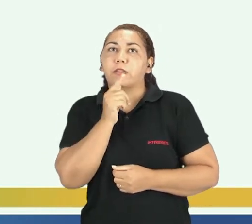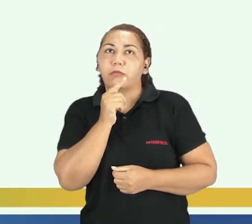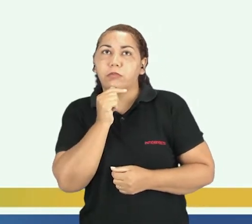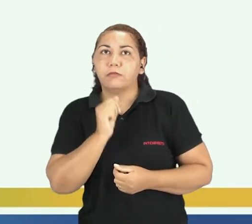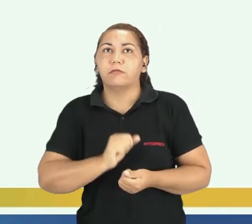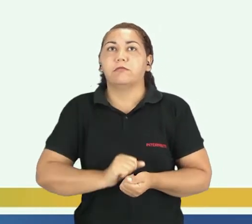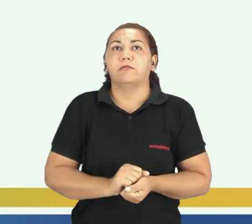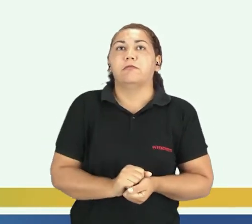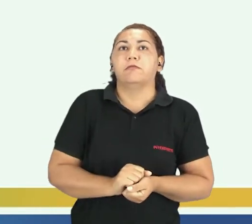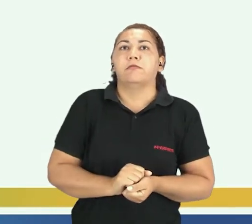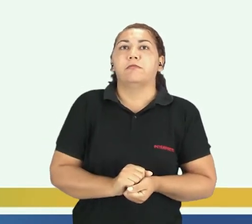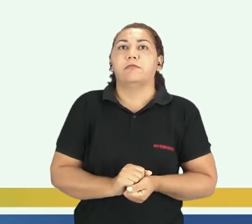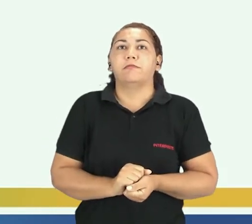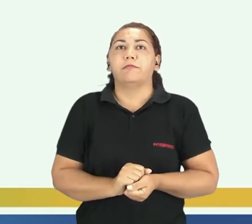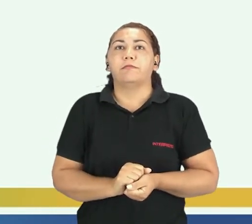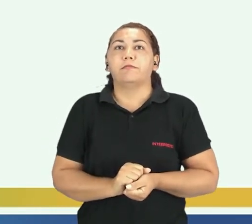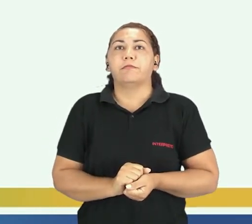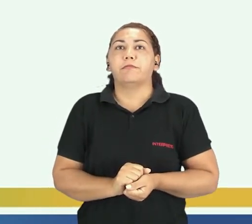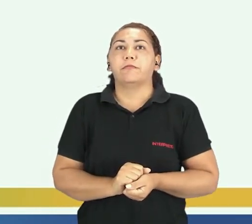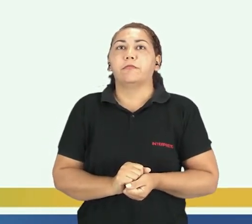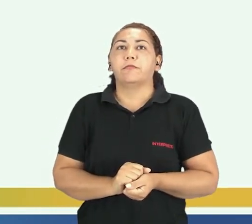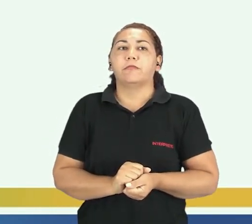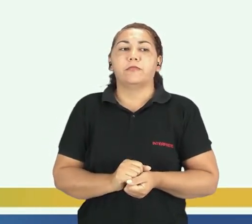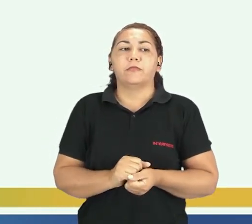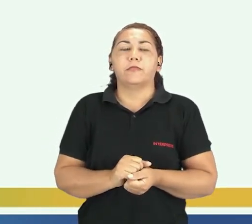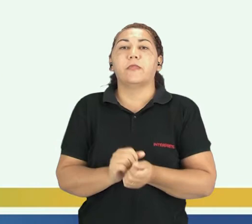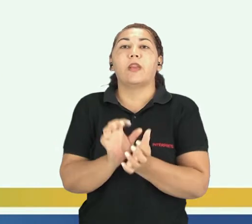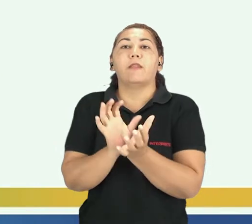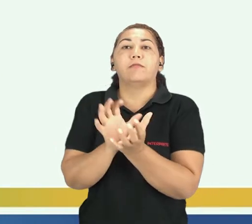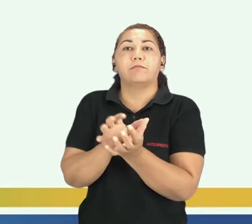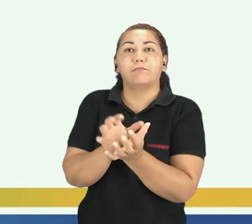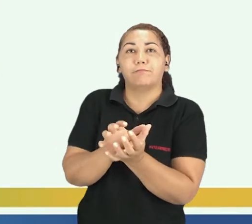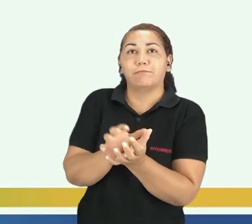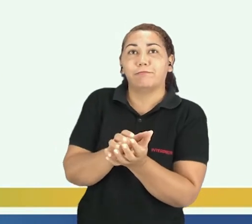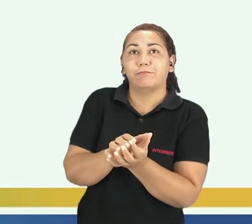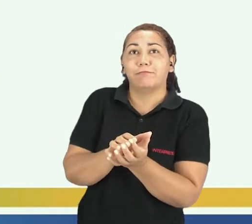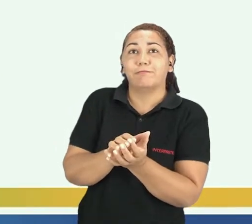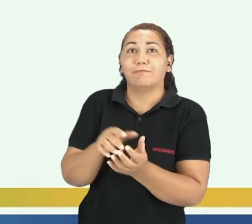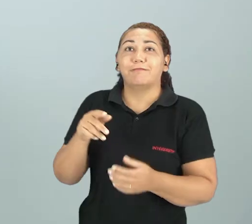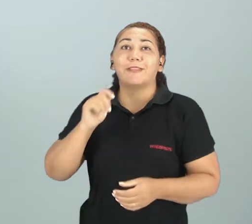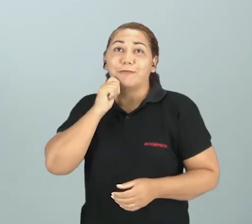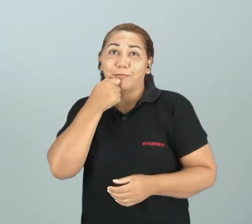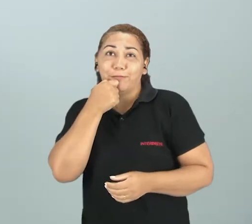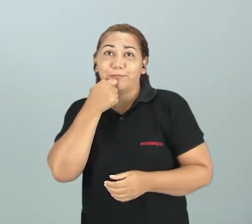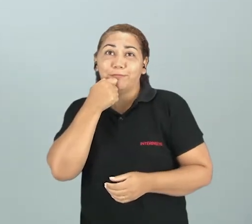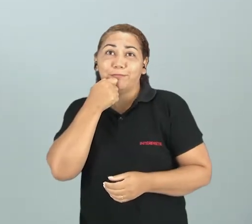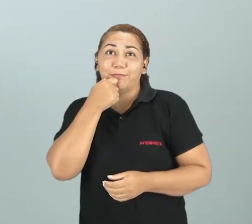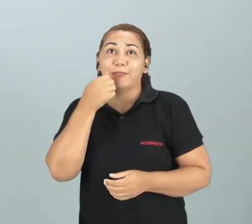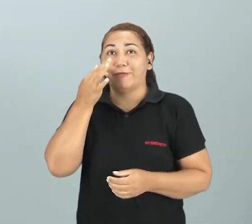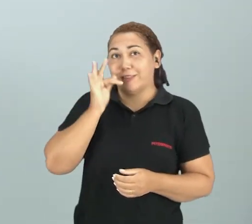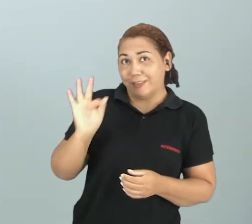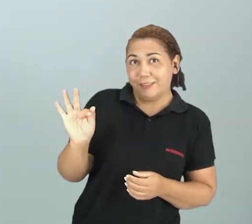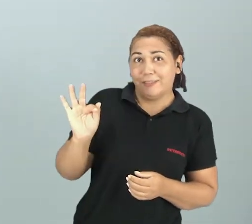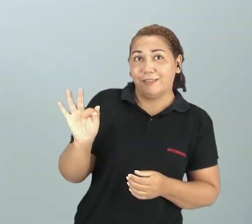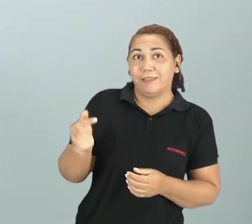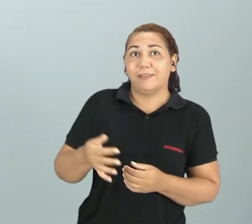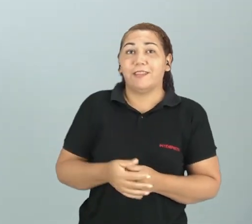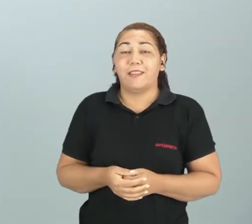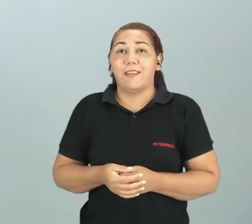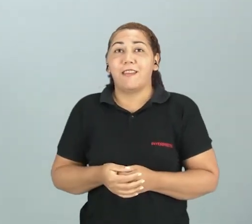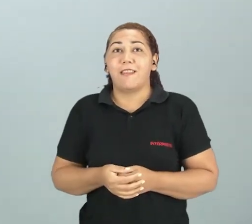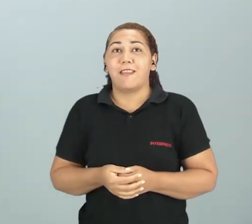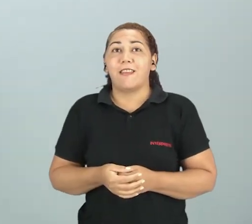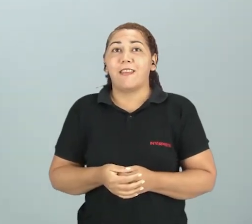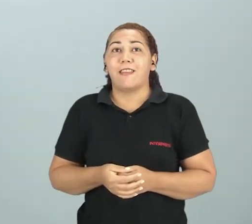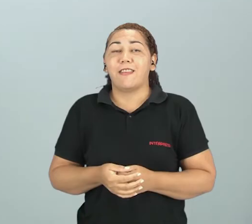Paraíba, ó, Pernambuco, ó, pão francês e Sergipe, ó, Jacó, o nome de uma pessoa. Olha só, é importante